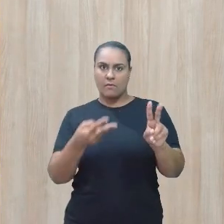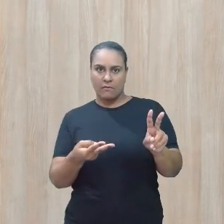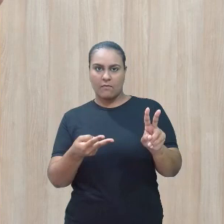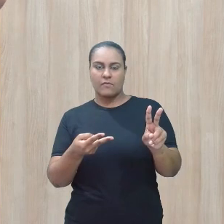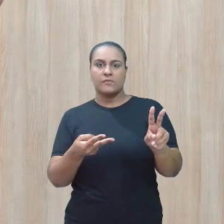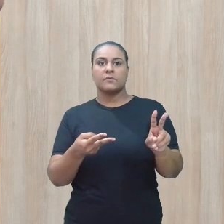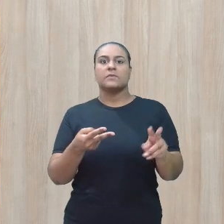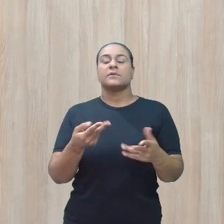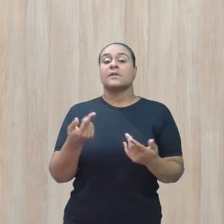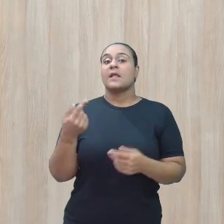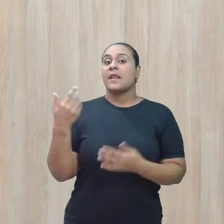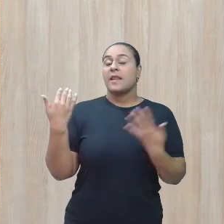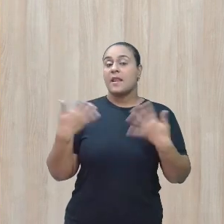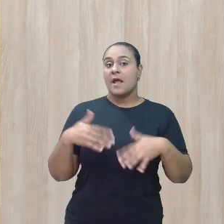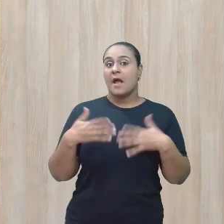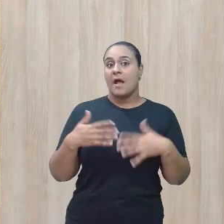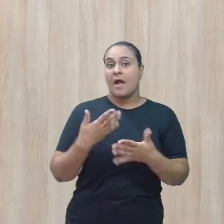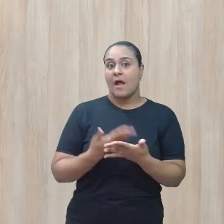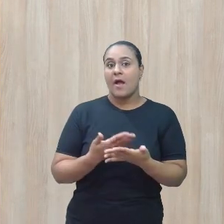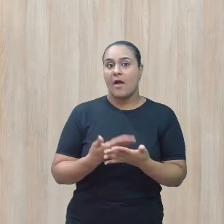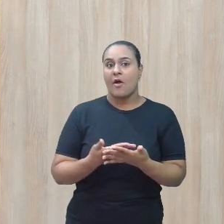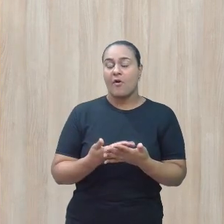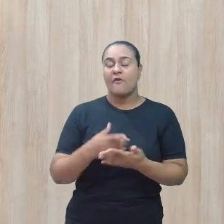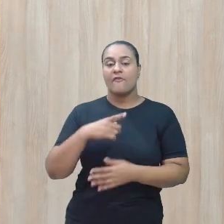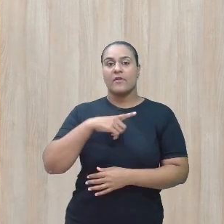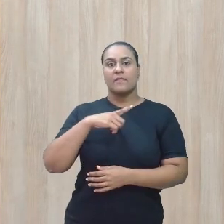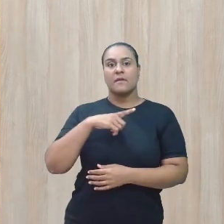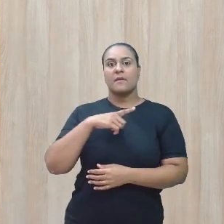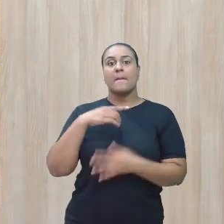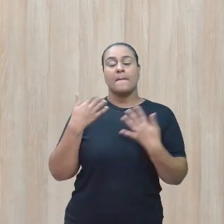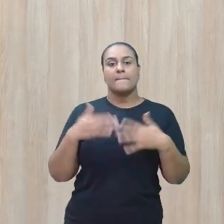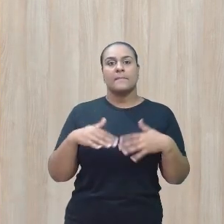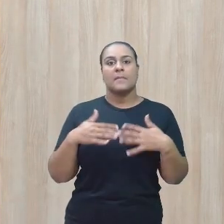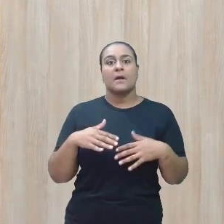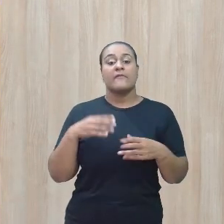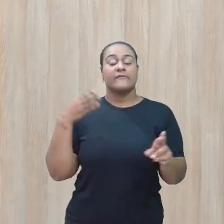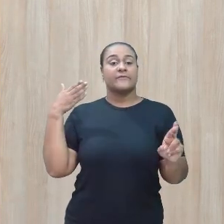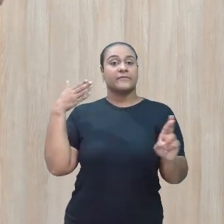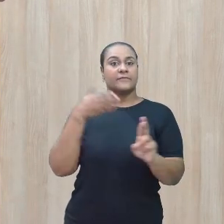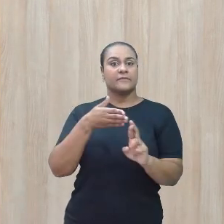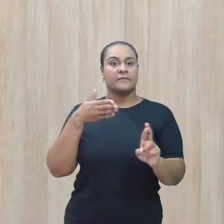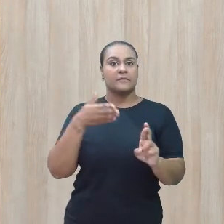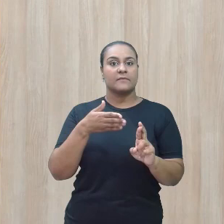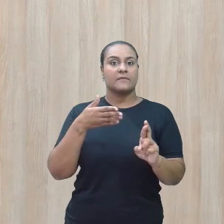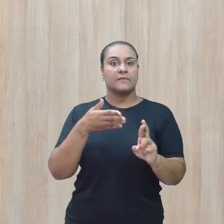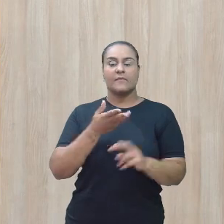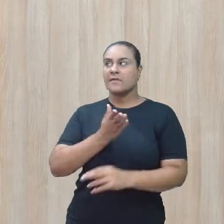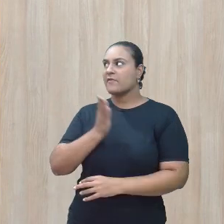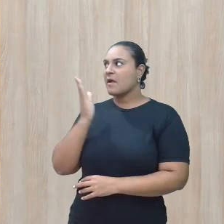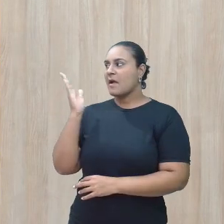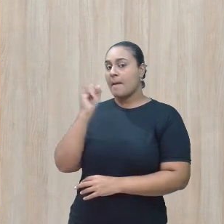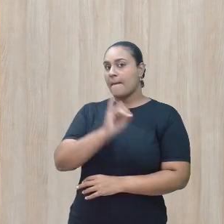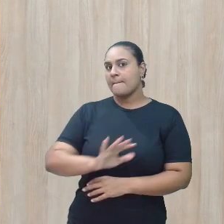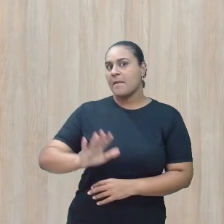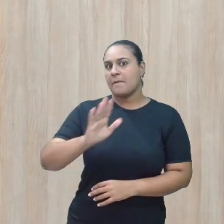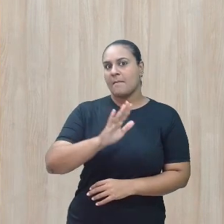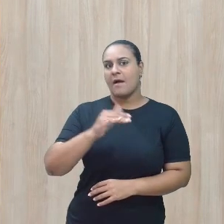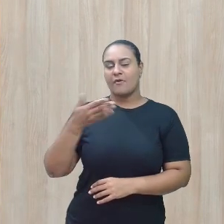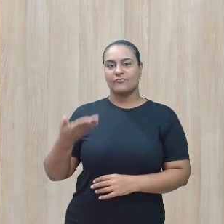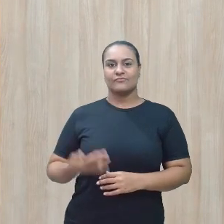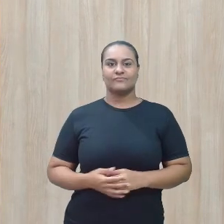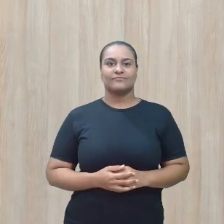gente vai ter bastante, que seja um recurso externo, esse recurso vai estar referenciado embaixo da imagem que a gente vai utilizar, tá bom?